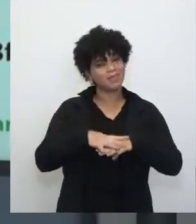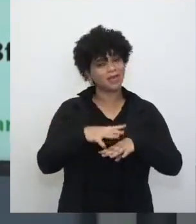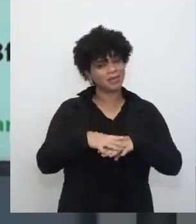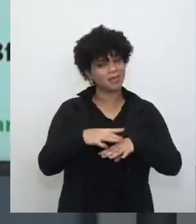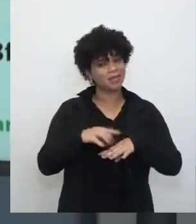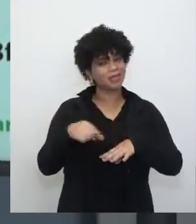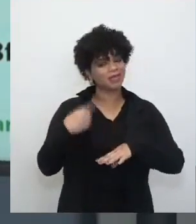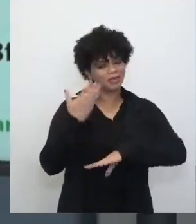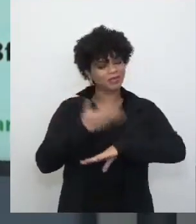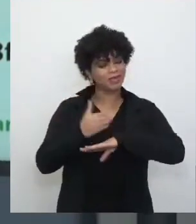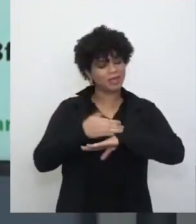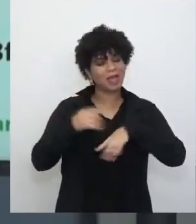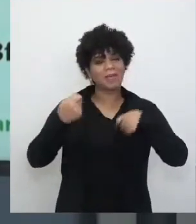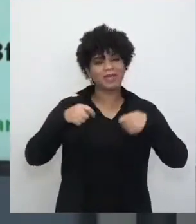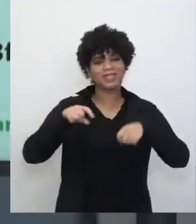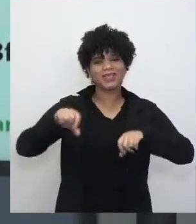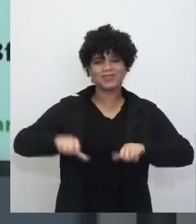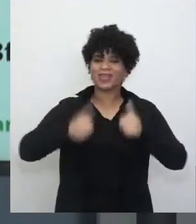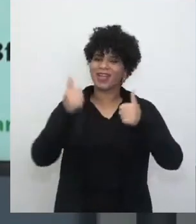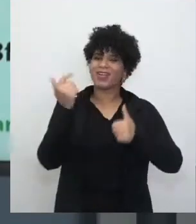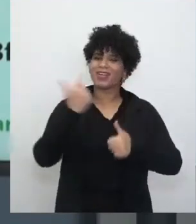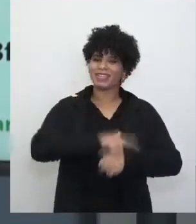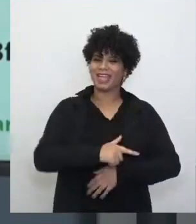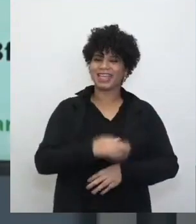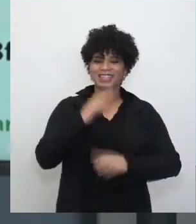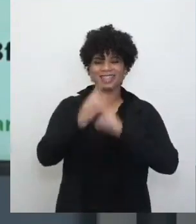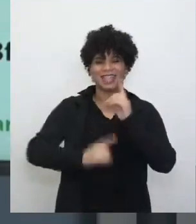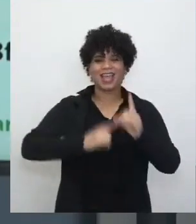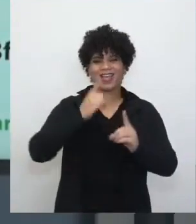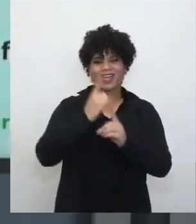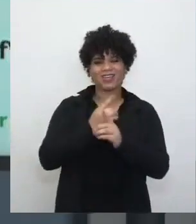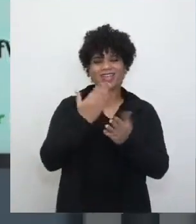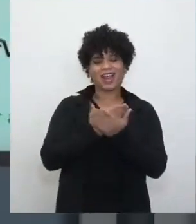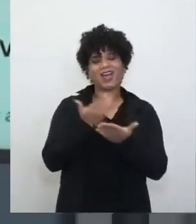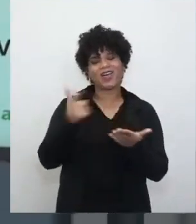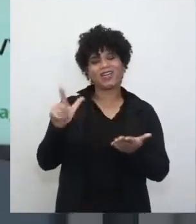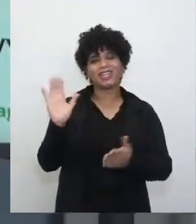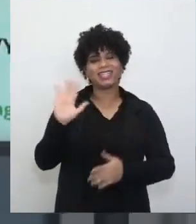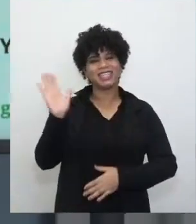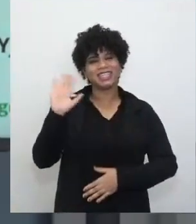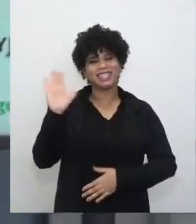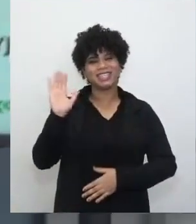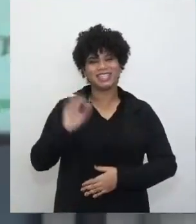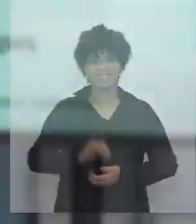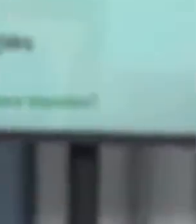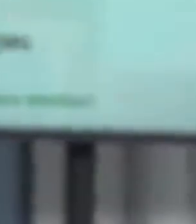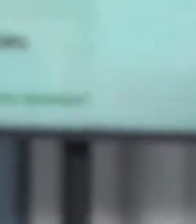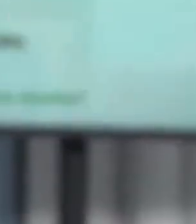prática. Quanto mais você faz, melhor você fica. E a gente se vê numa próxima aula. Tchau, tchau, pessoal!